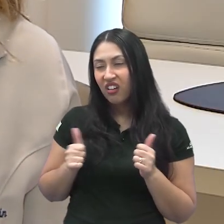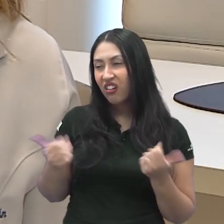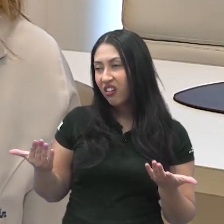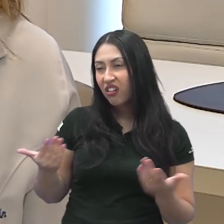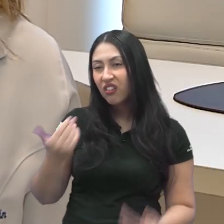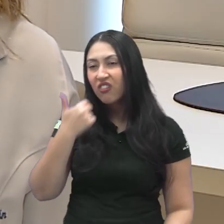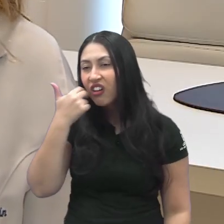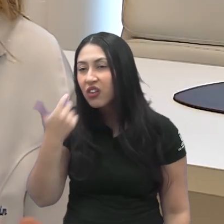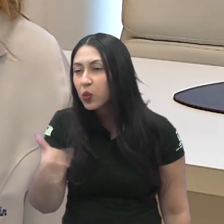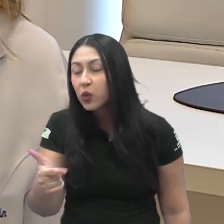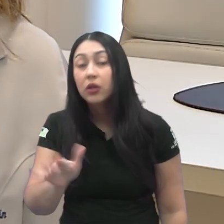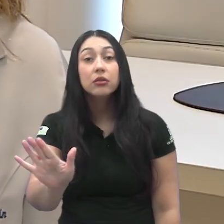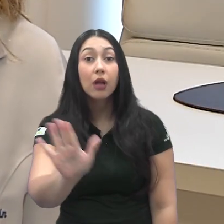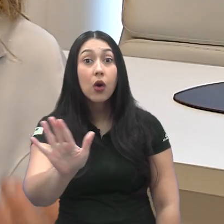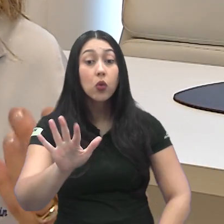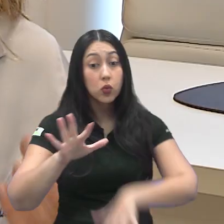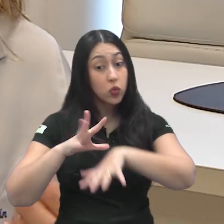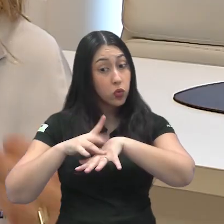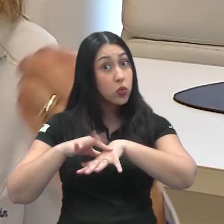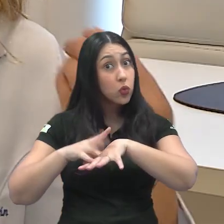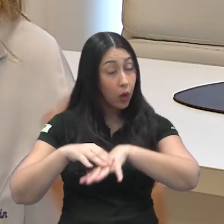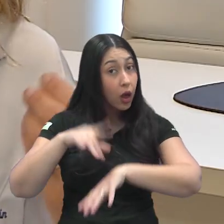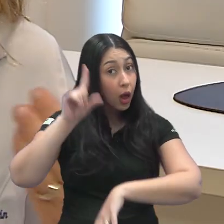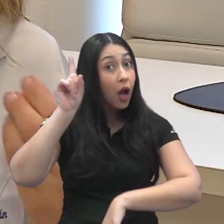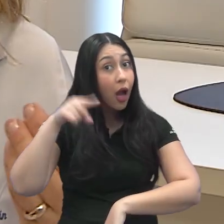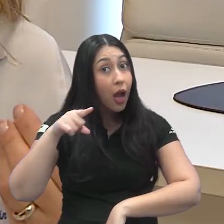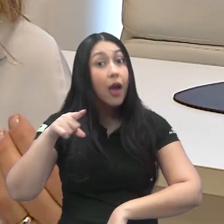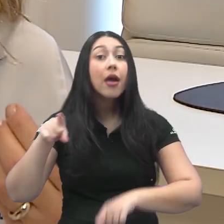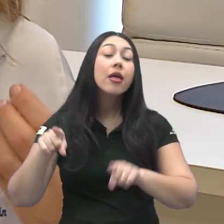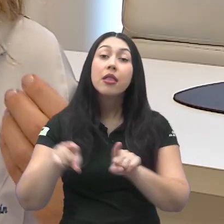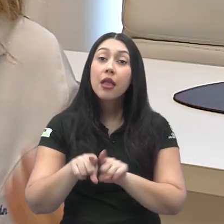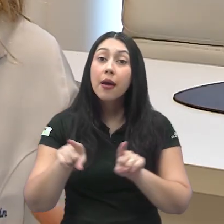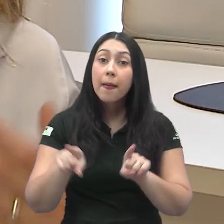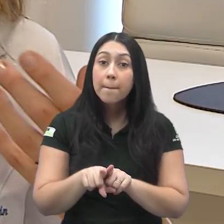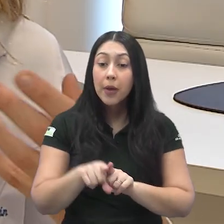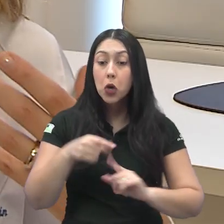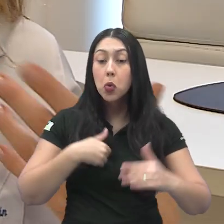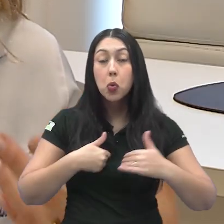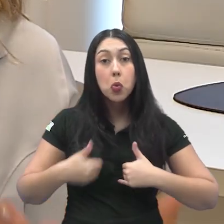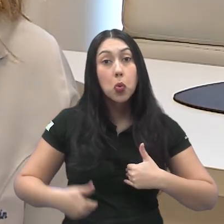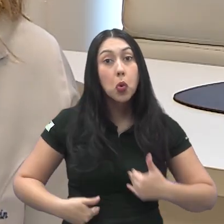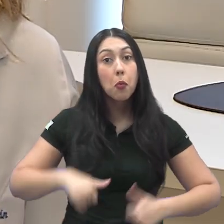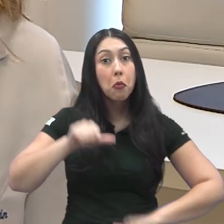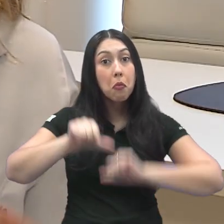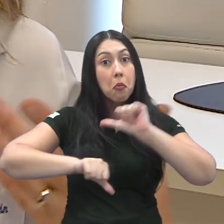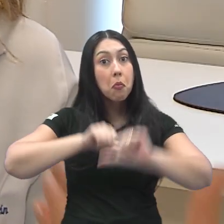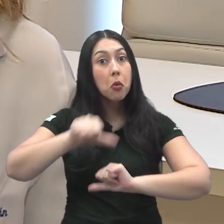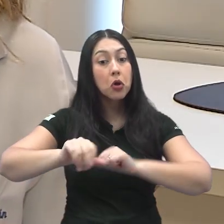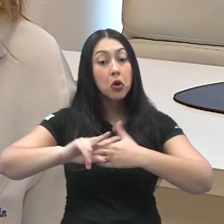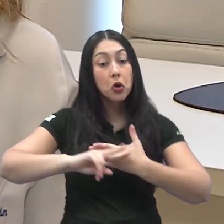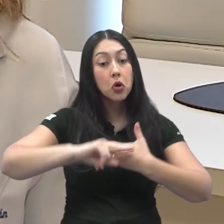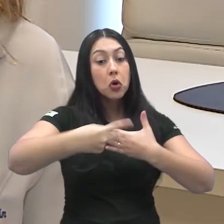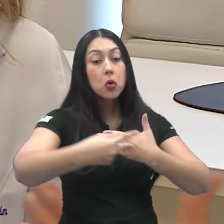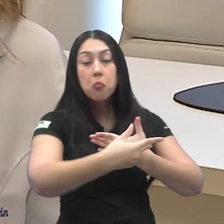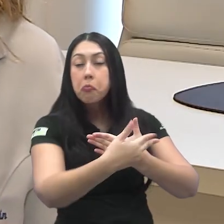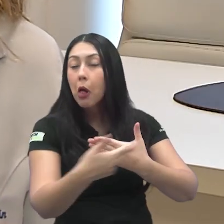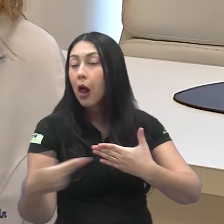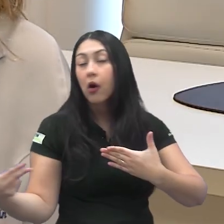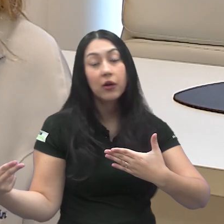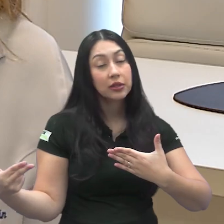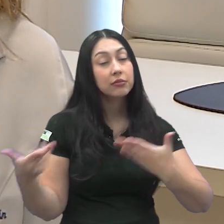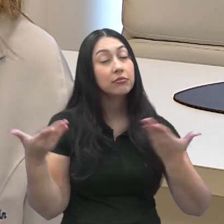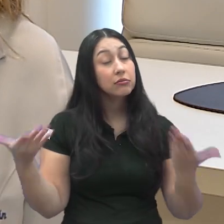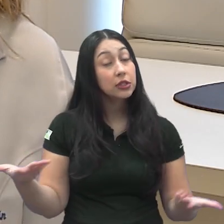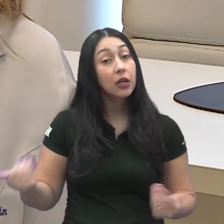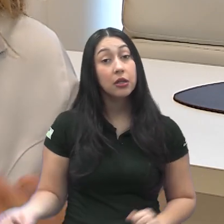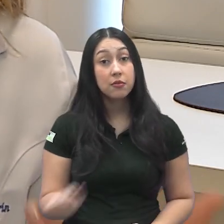falta de vergonha na cara, é uma doença, ela tem já alterações realmente na nossa fisiologia e isso vai repercutir de